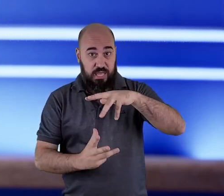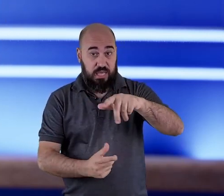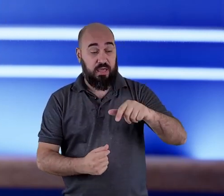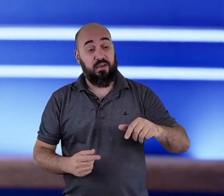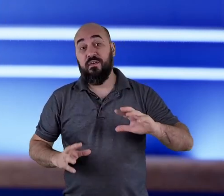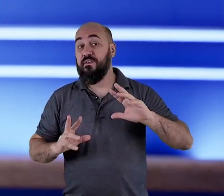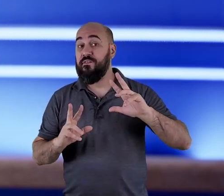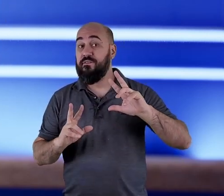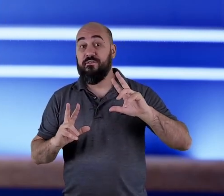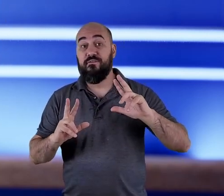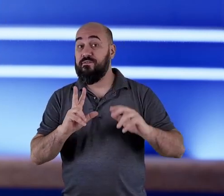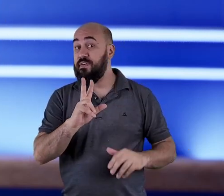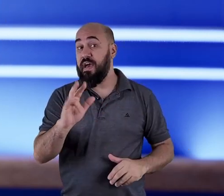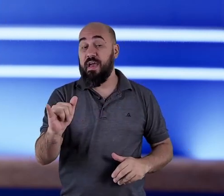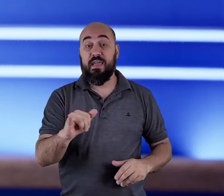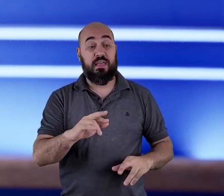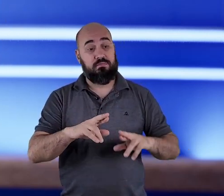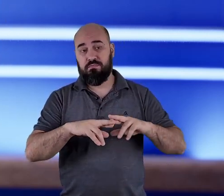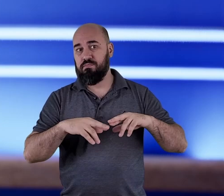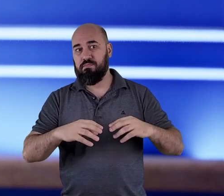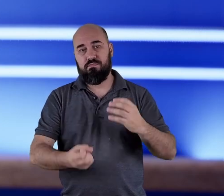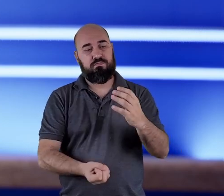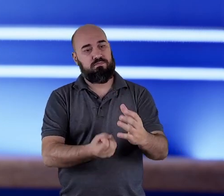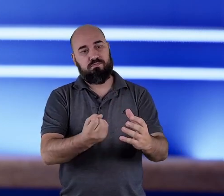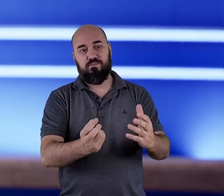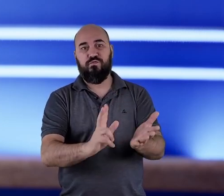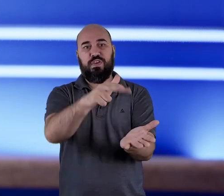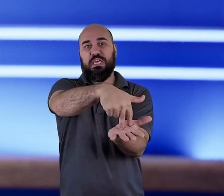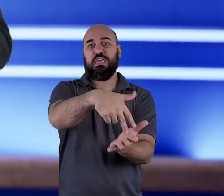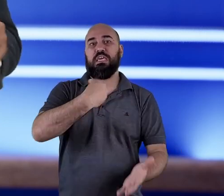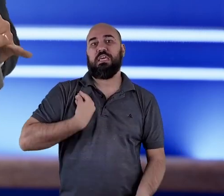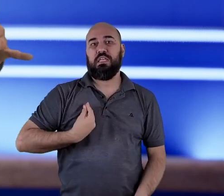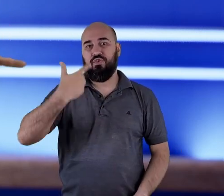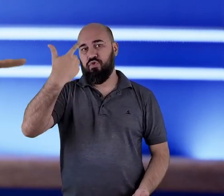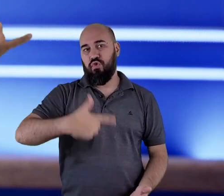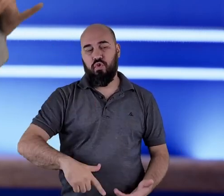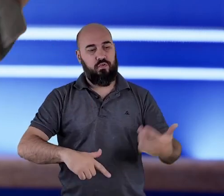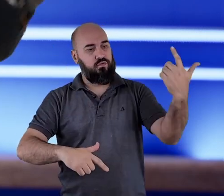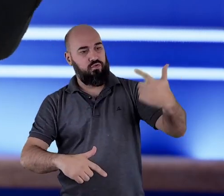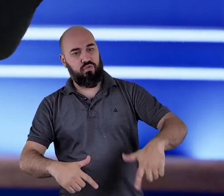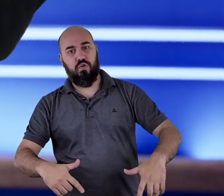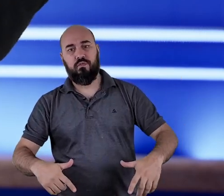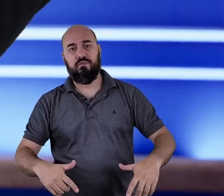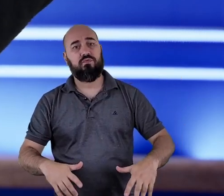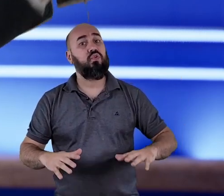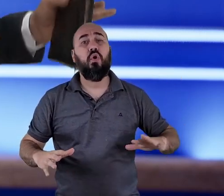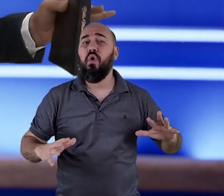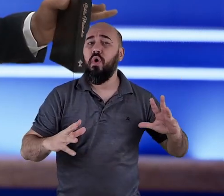serão reunidos neste momento da história do mundo, seja